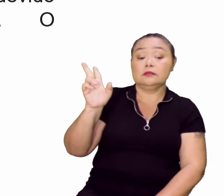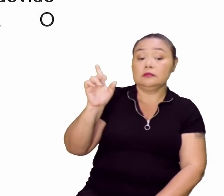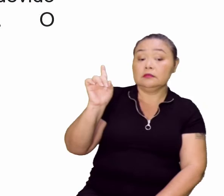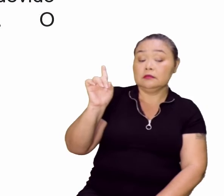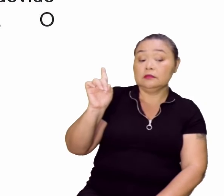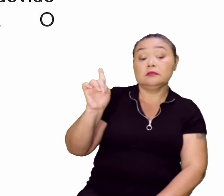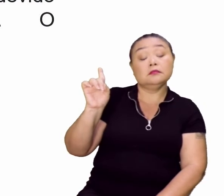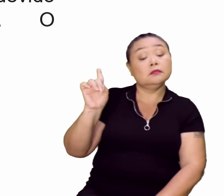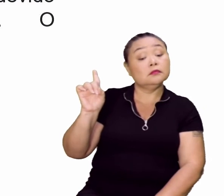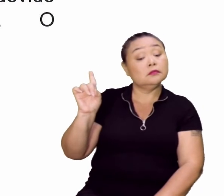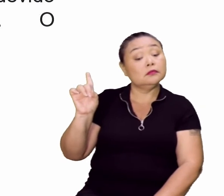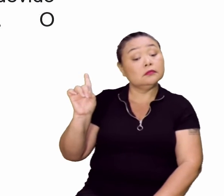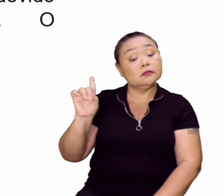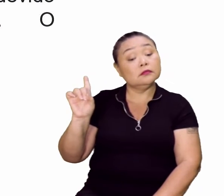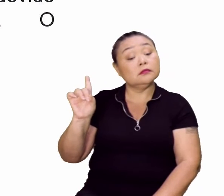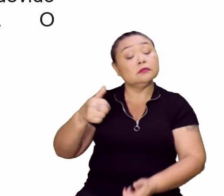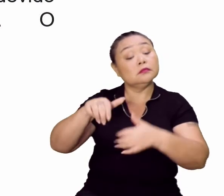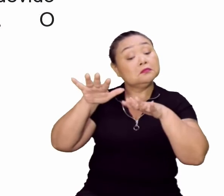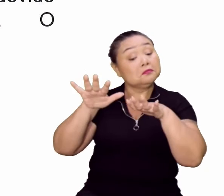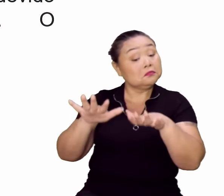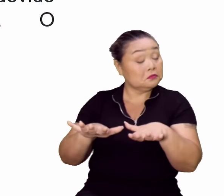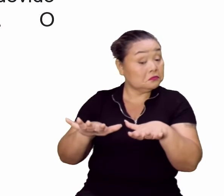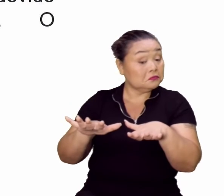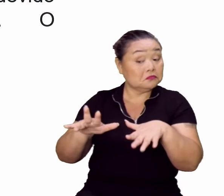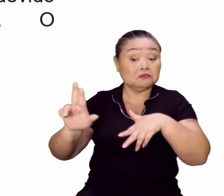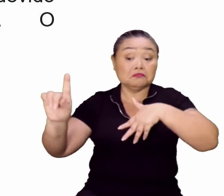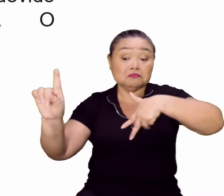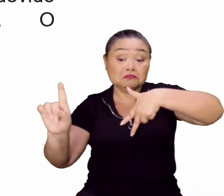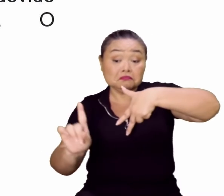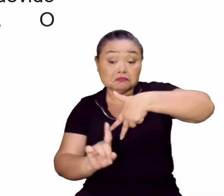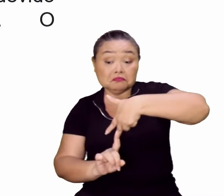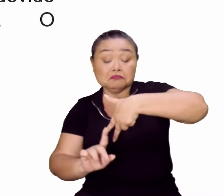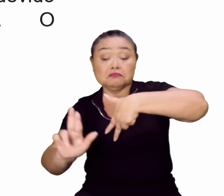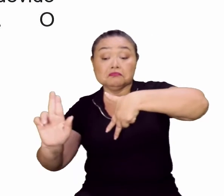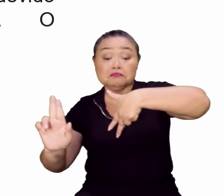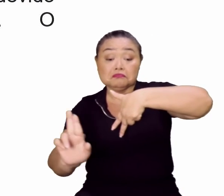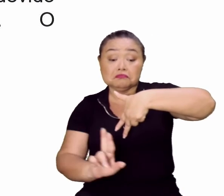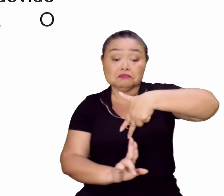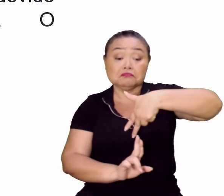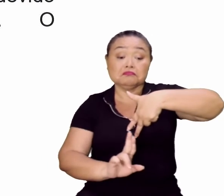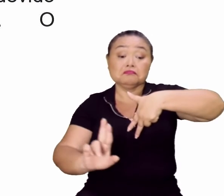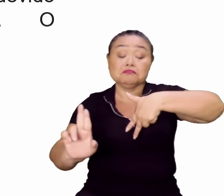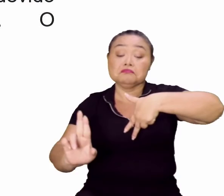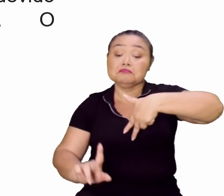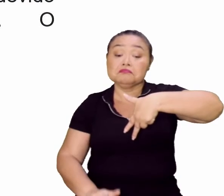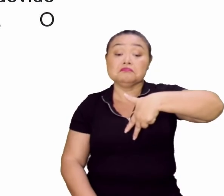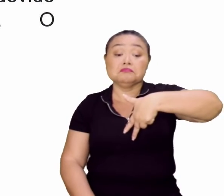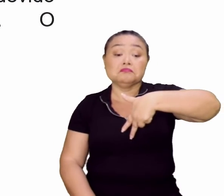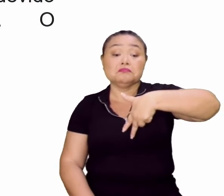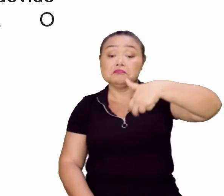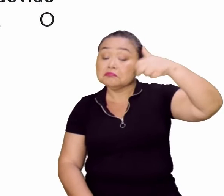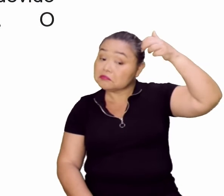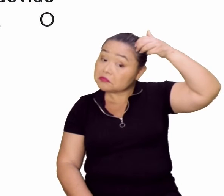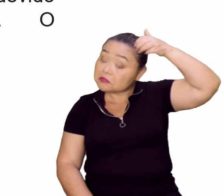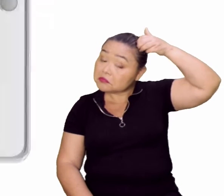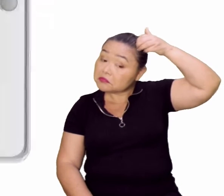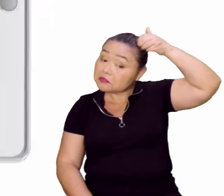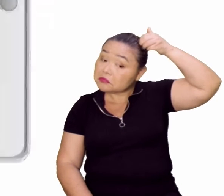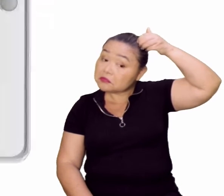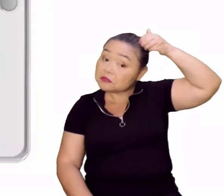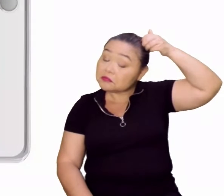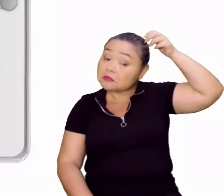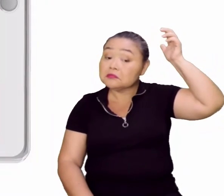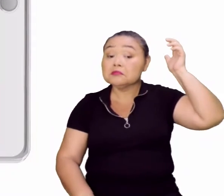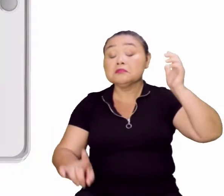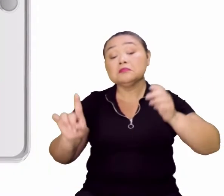sazonais, perseguidos políticos, assentados, ele vai lembrar, estamos falando de refugiados, né? E movimentos pendulares. Claro que nós estamos falando dos refugiados,